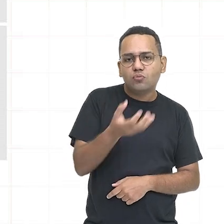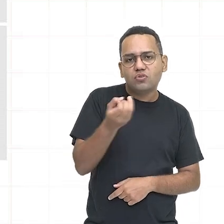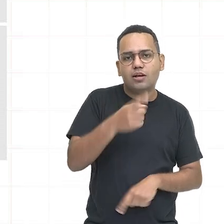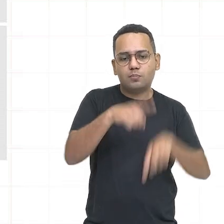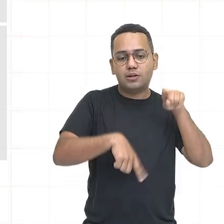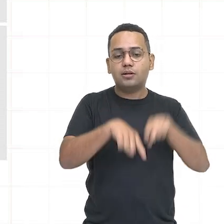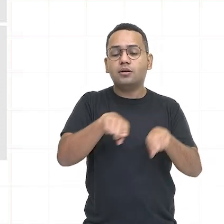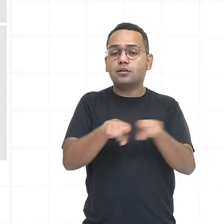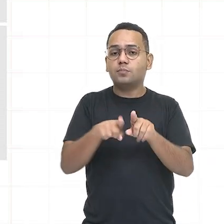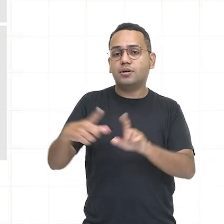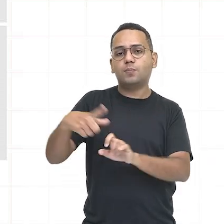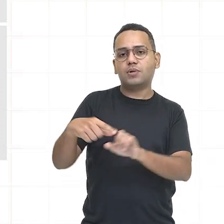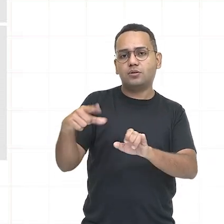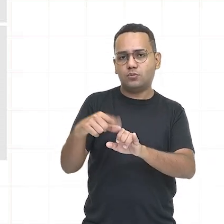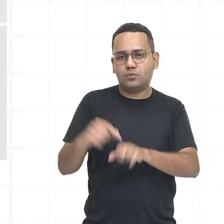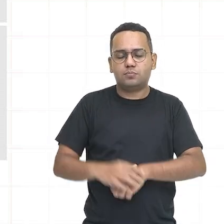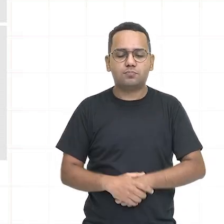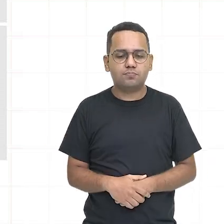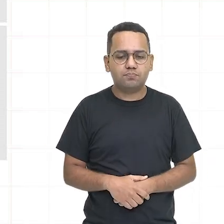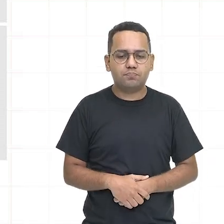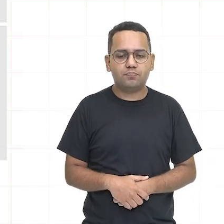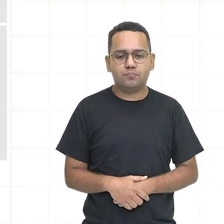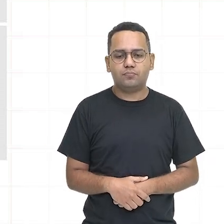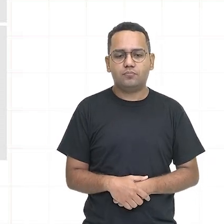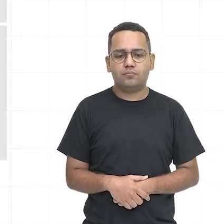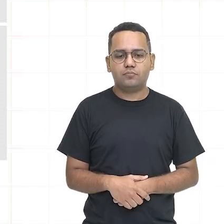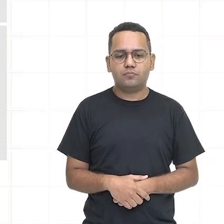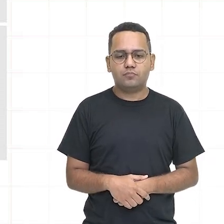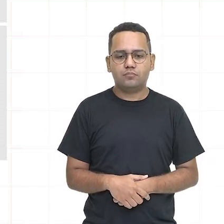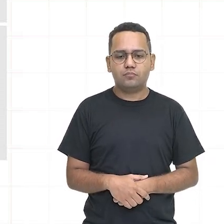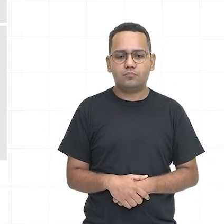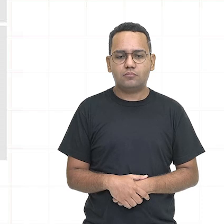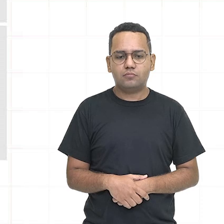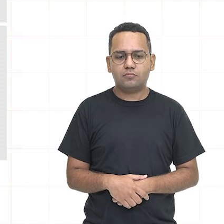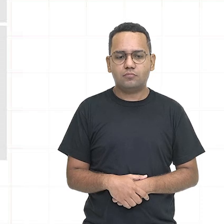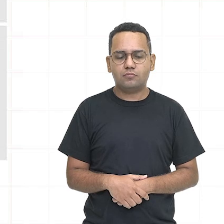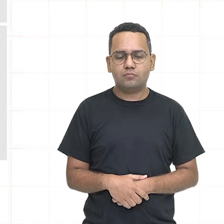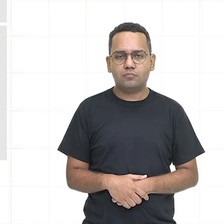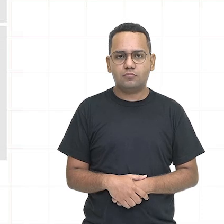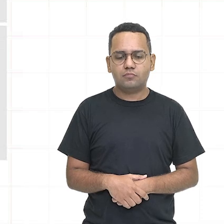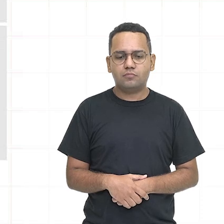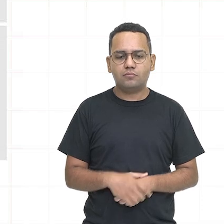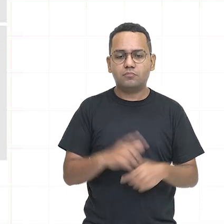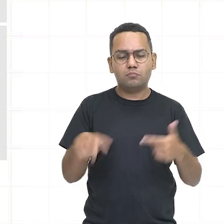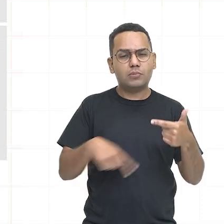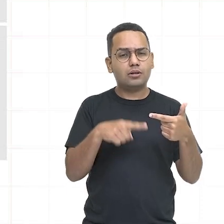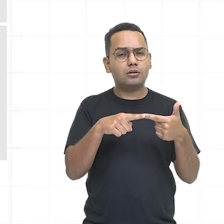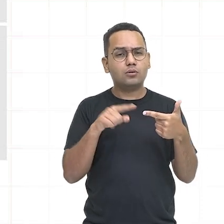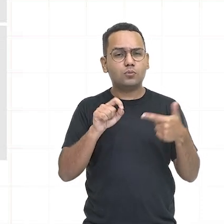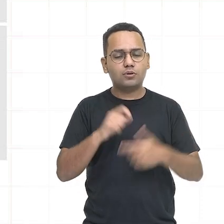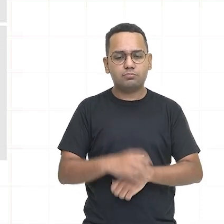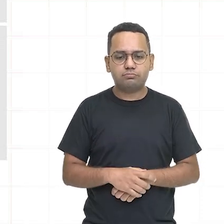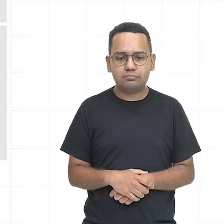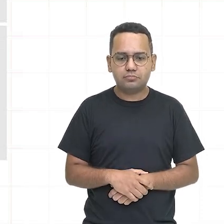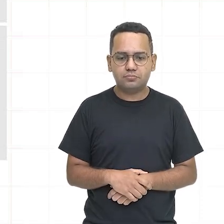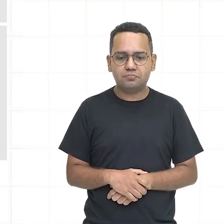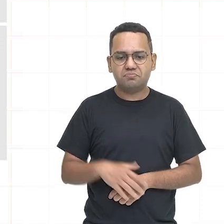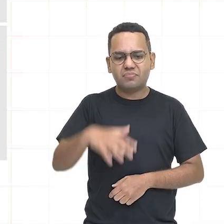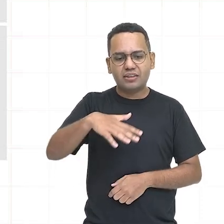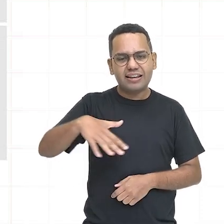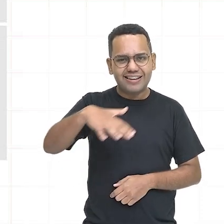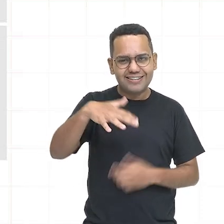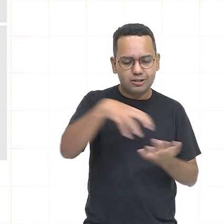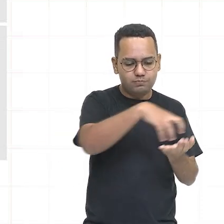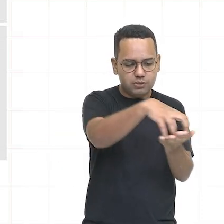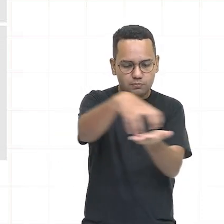toda essa parte tecnológica. Então, a inovação e o empreendedorismo, a gente observa aqui várias sedes, né, as sedes, na